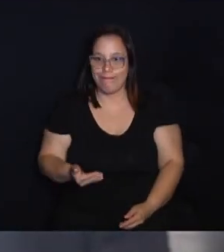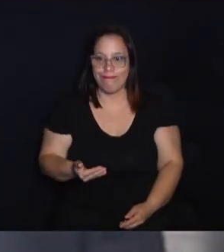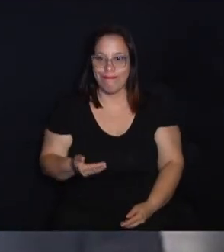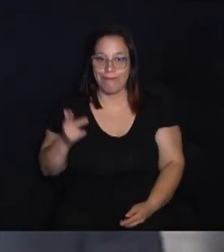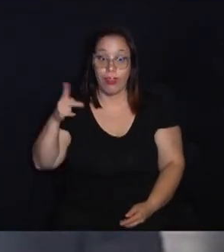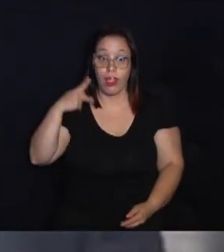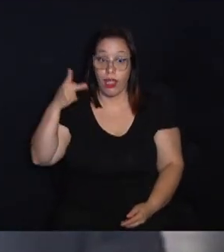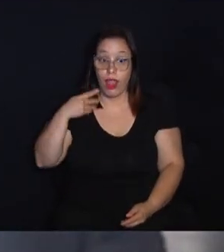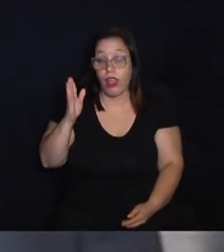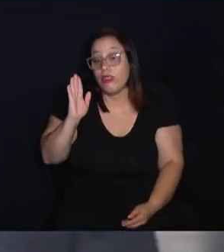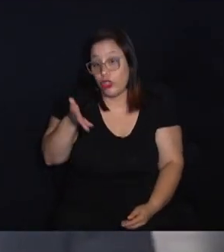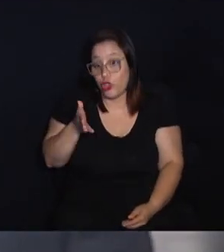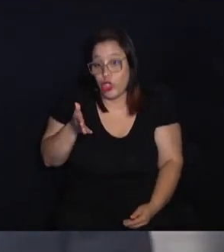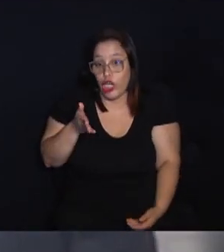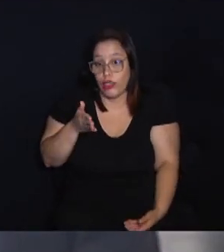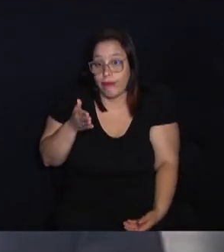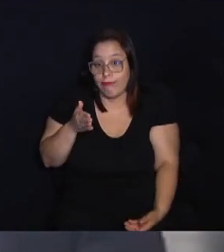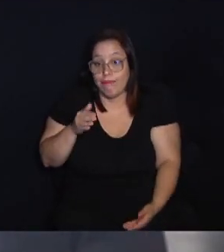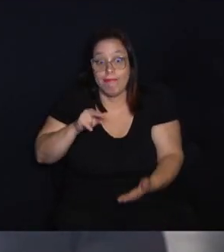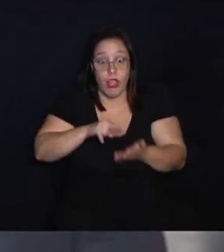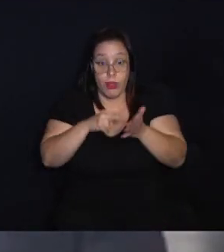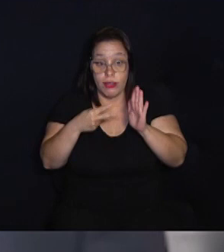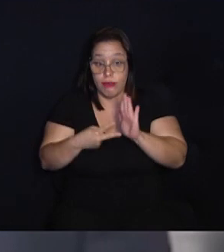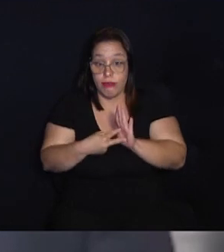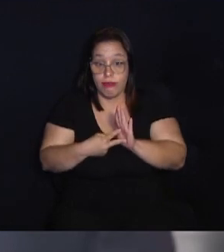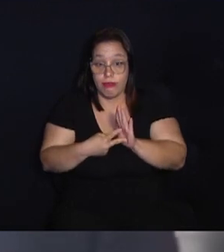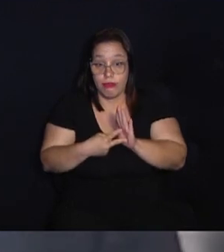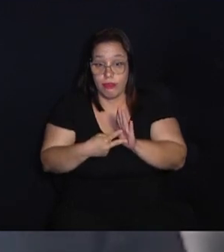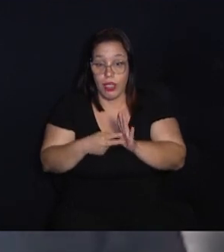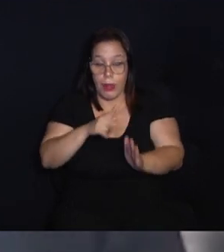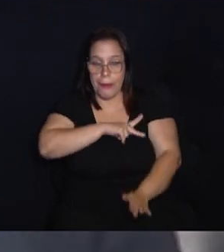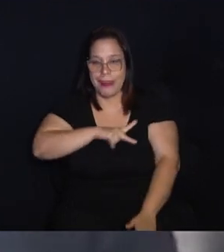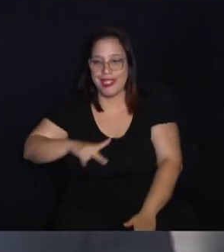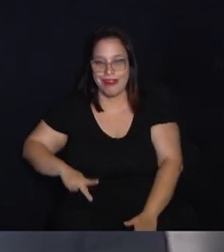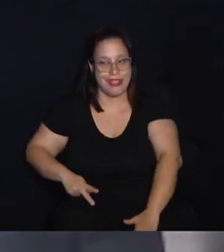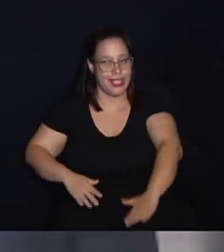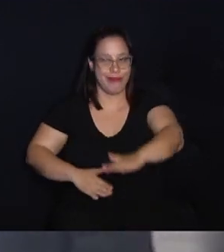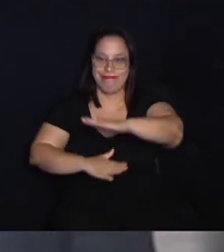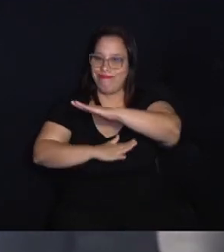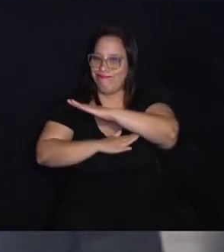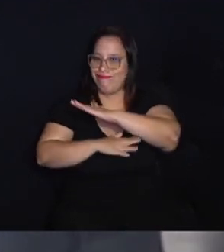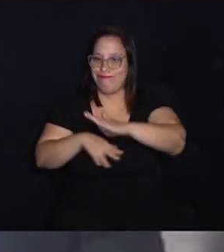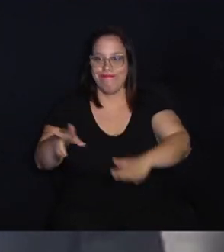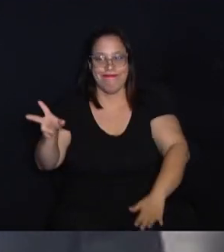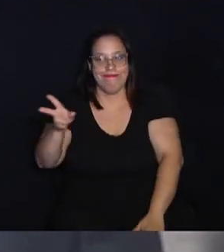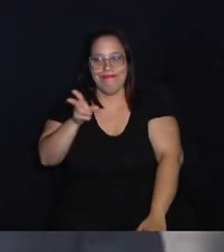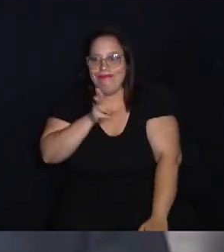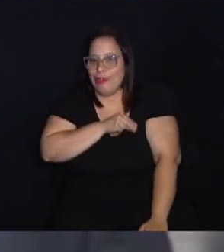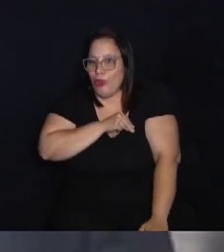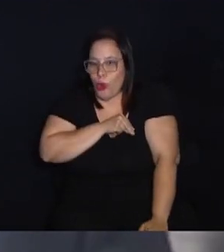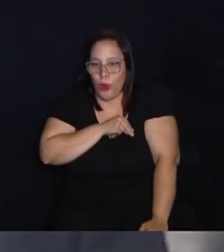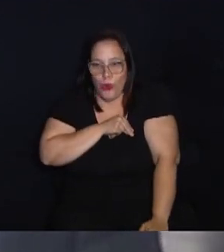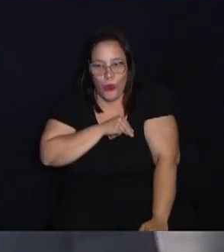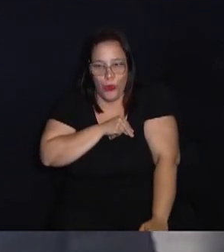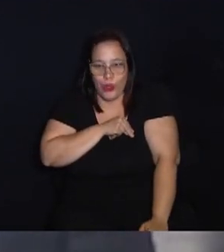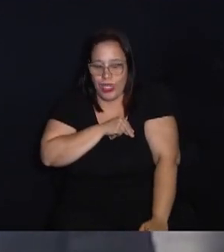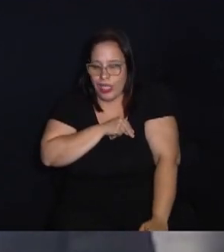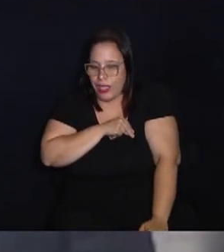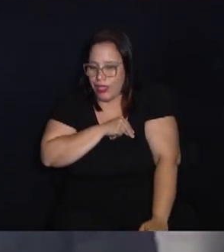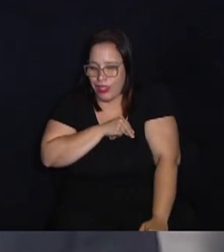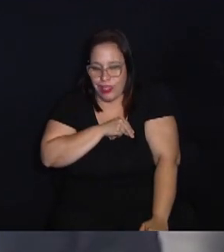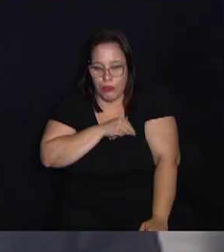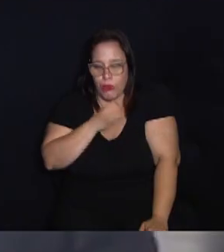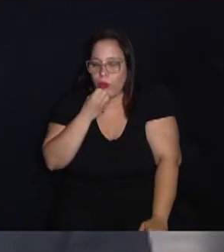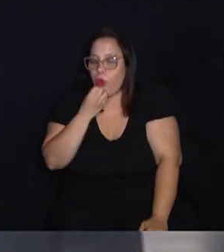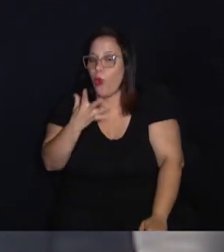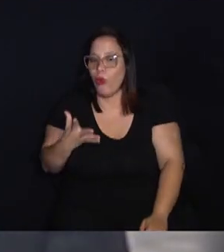de Campinas já é uma coisa muito significativa. E presidir a Câmara Municipal de Campinas é algo ainda maior, né?